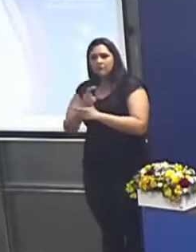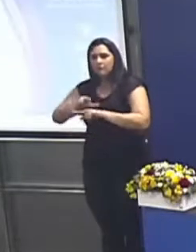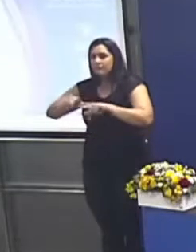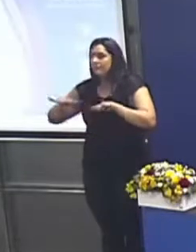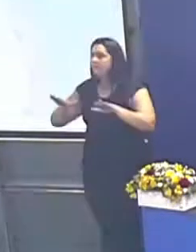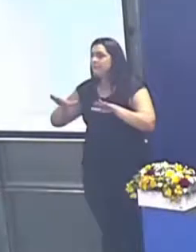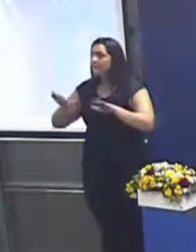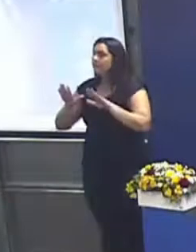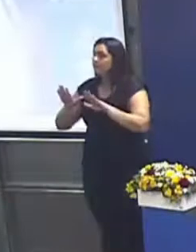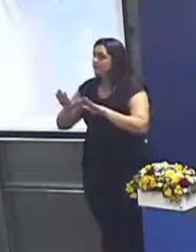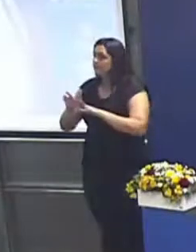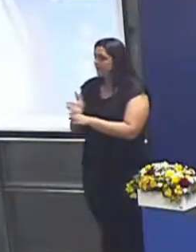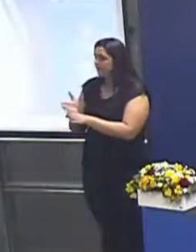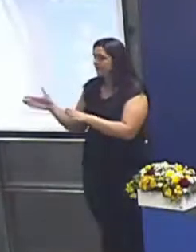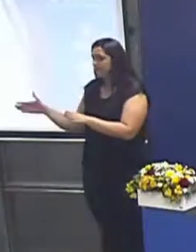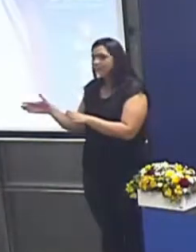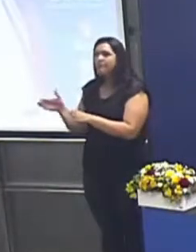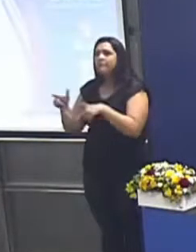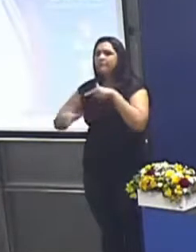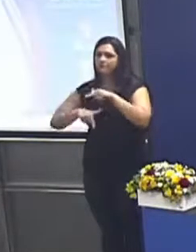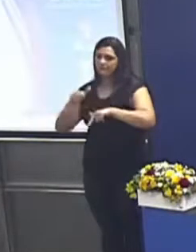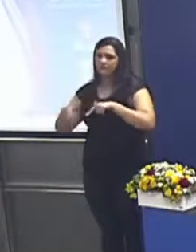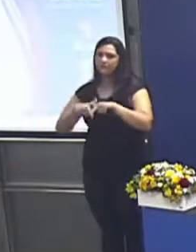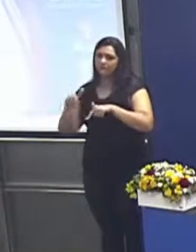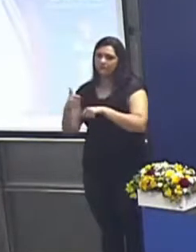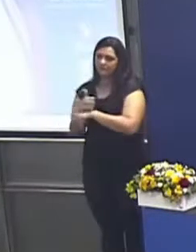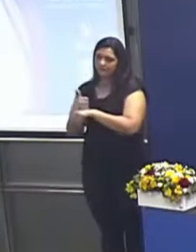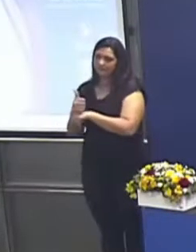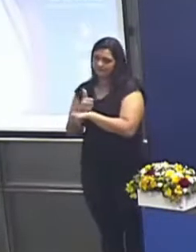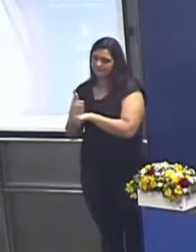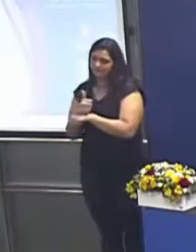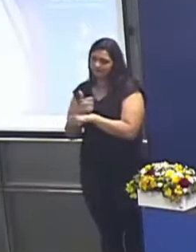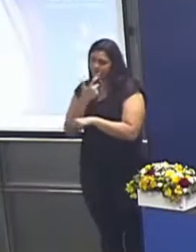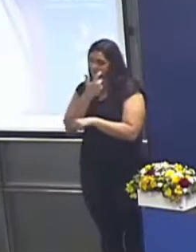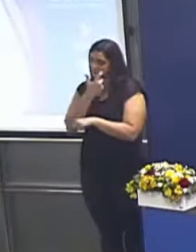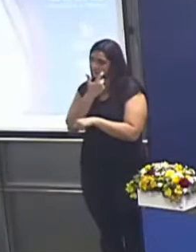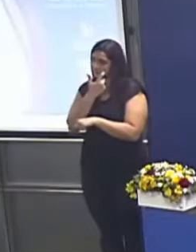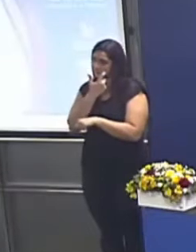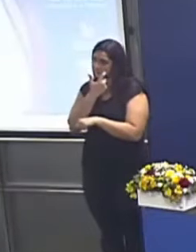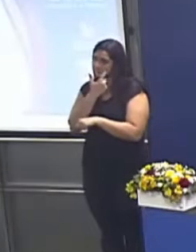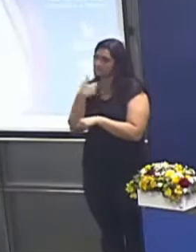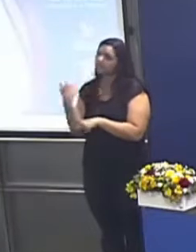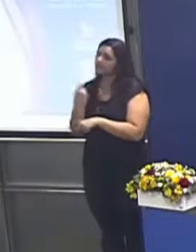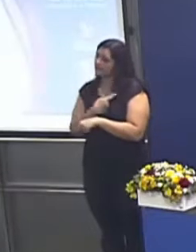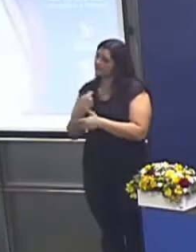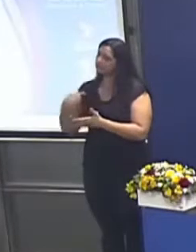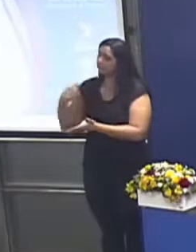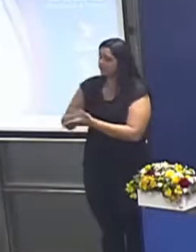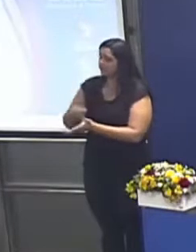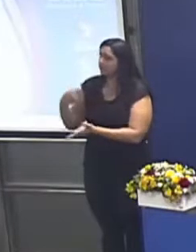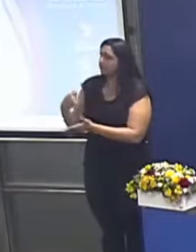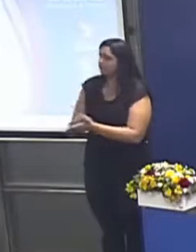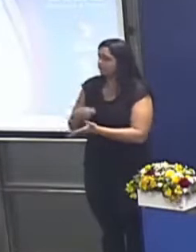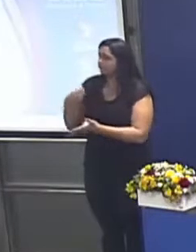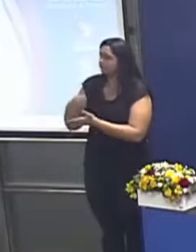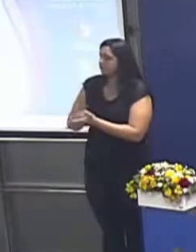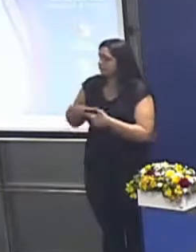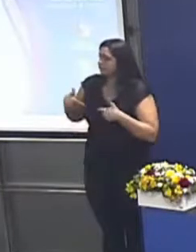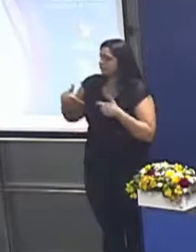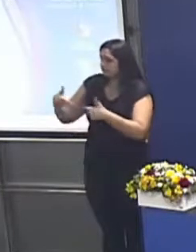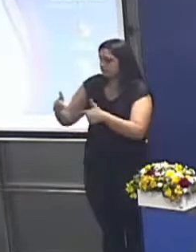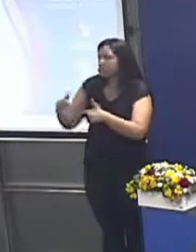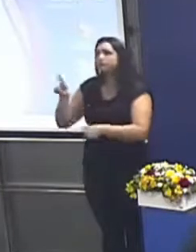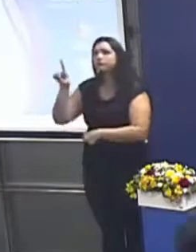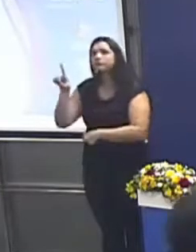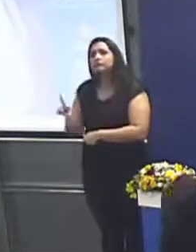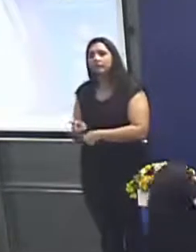deve ser fora do seu exercício profissional. E que a gente vai se manifestar sempre pelo direito